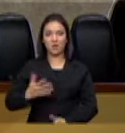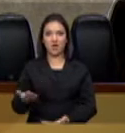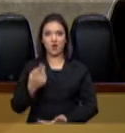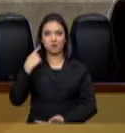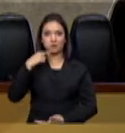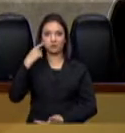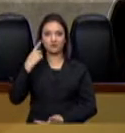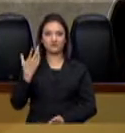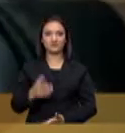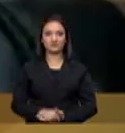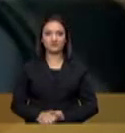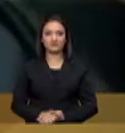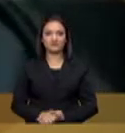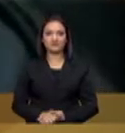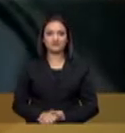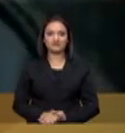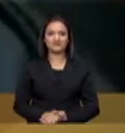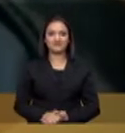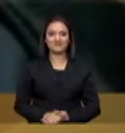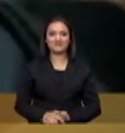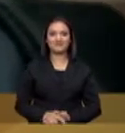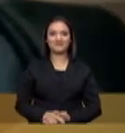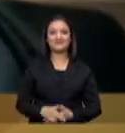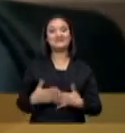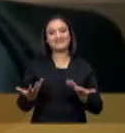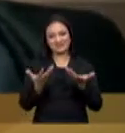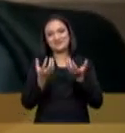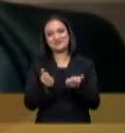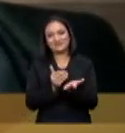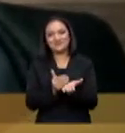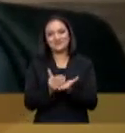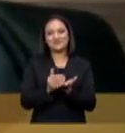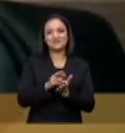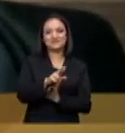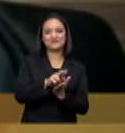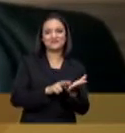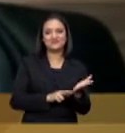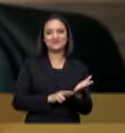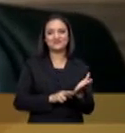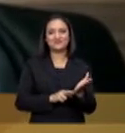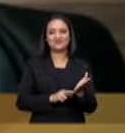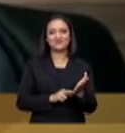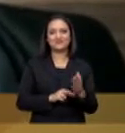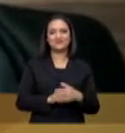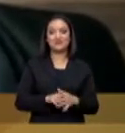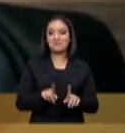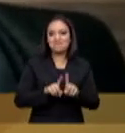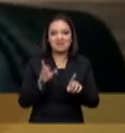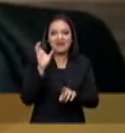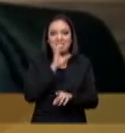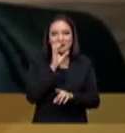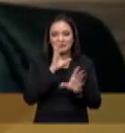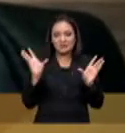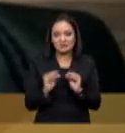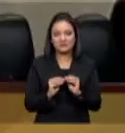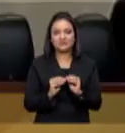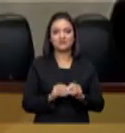Eu creio que poderemos começar pelo relatório, então, senhor presidente. Mas será breve.